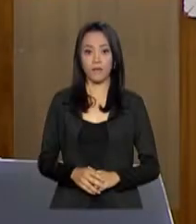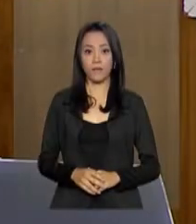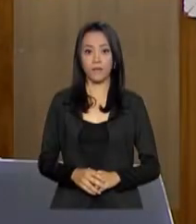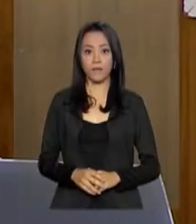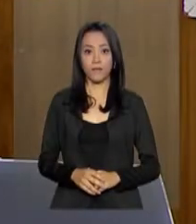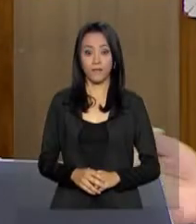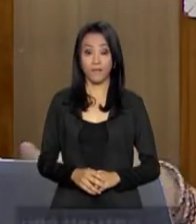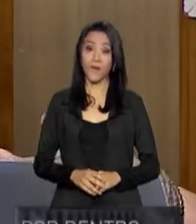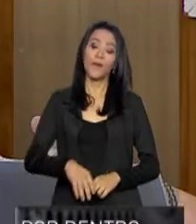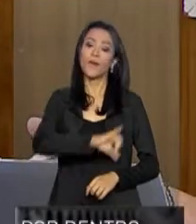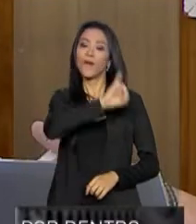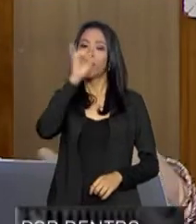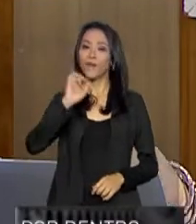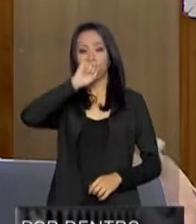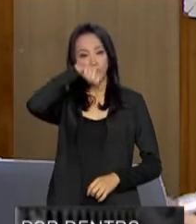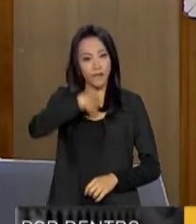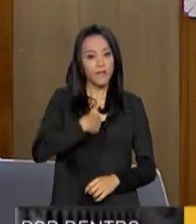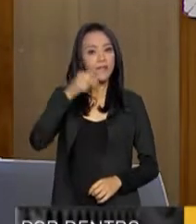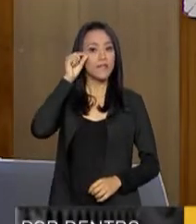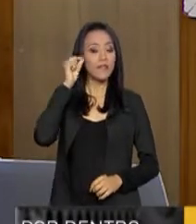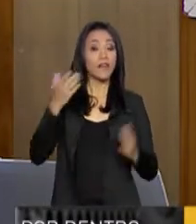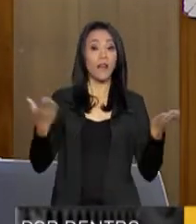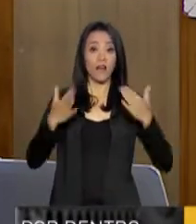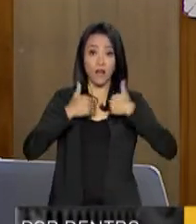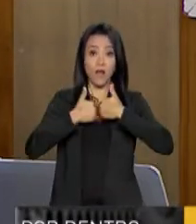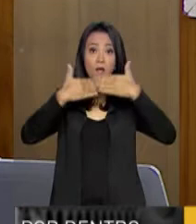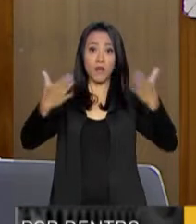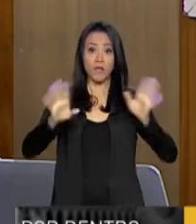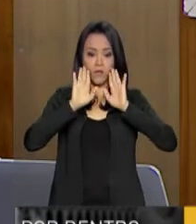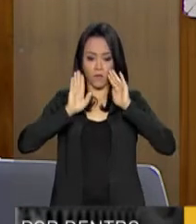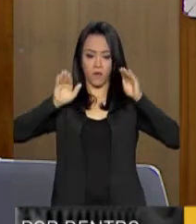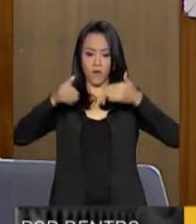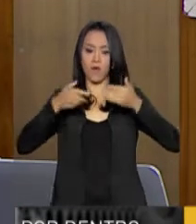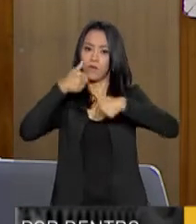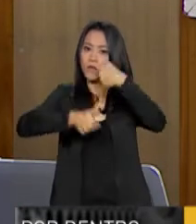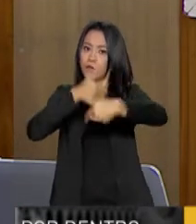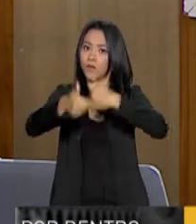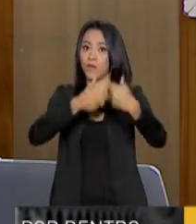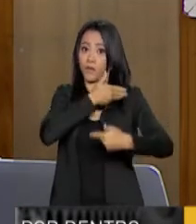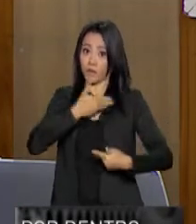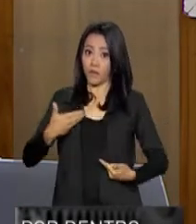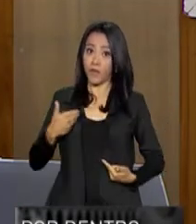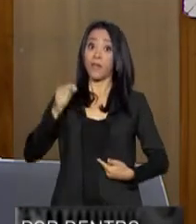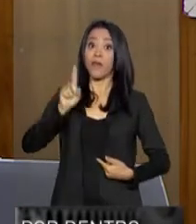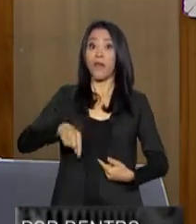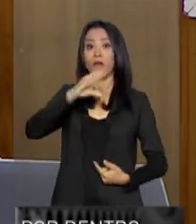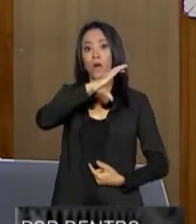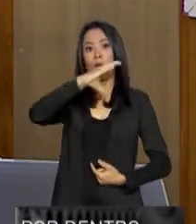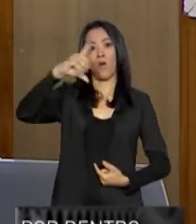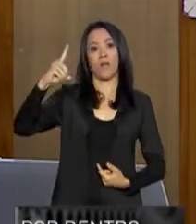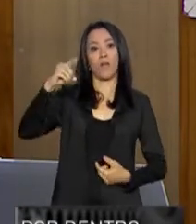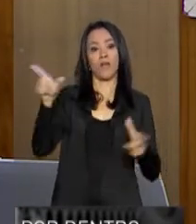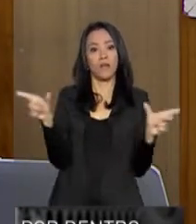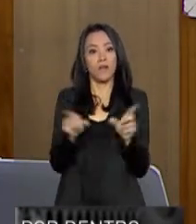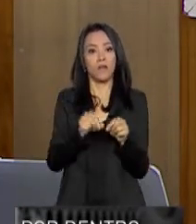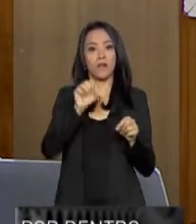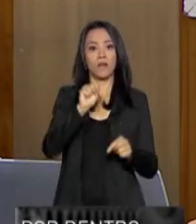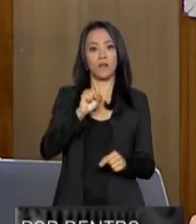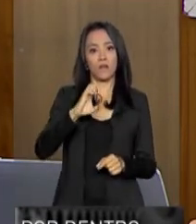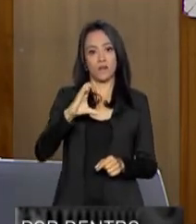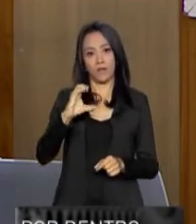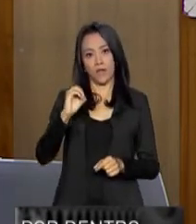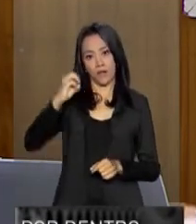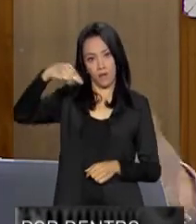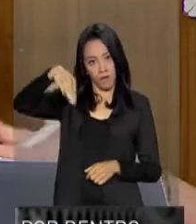olá eu sou cada dia estamos no ar com o programa por dentro do governo que é produzido e coordenado pela secom secretaria de comunicação social da